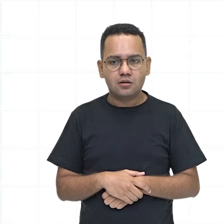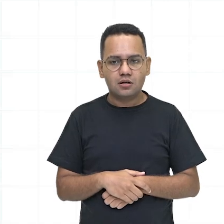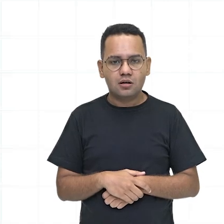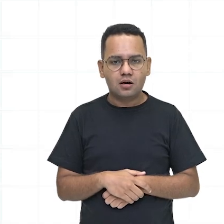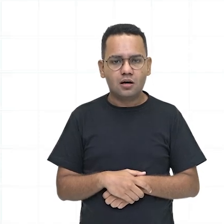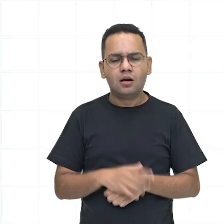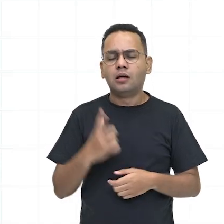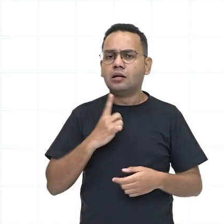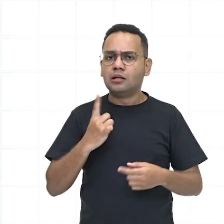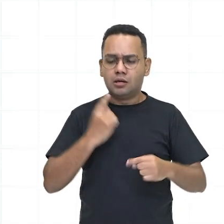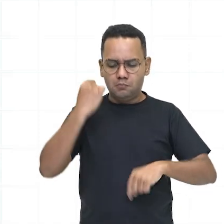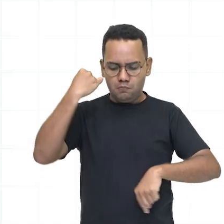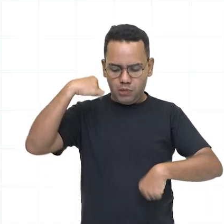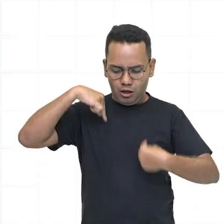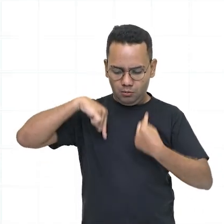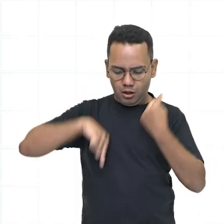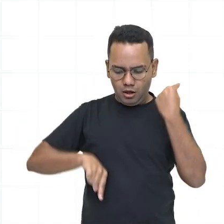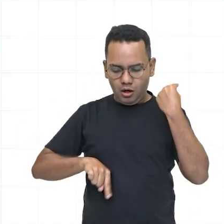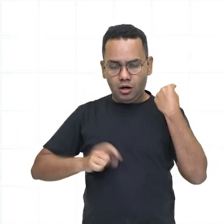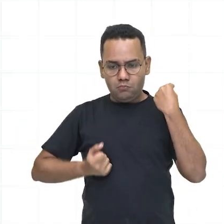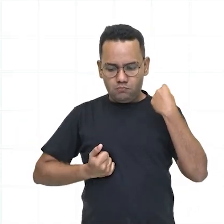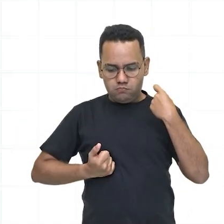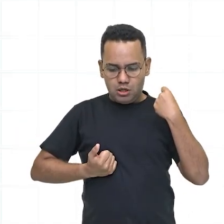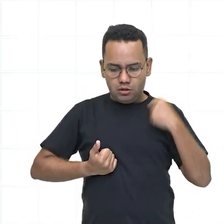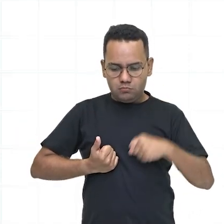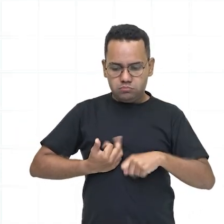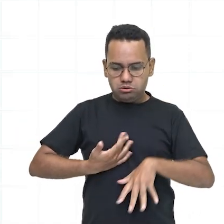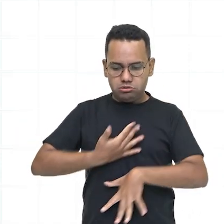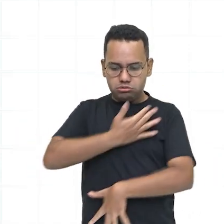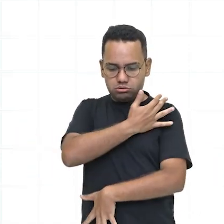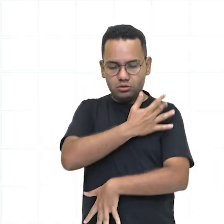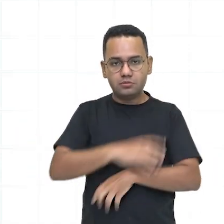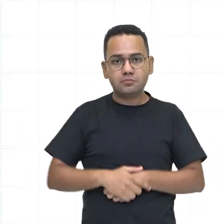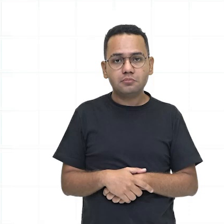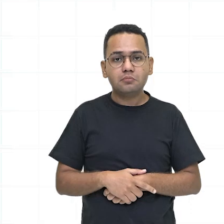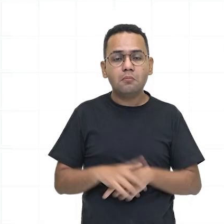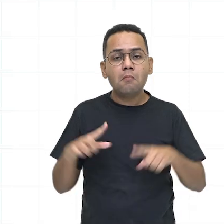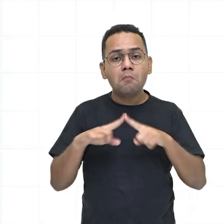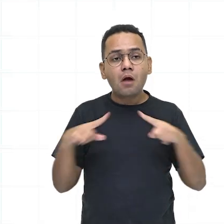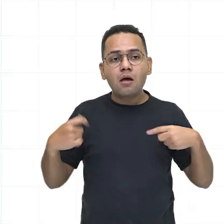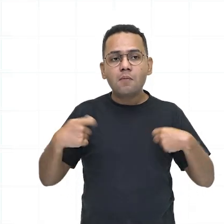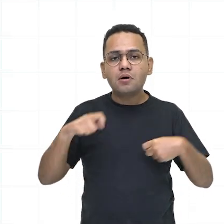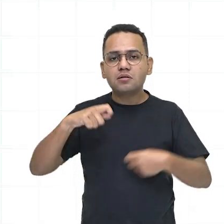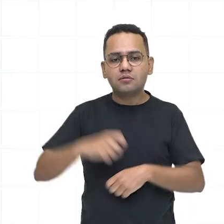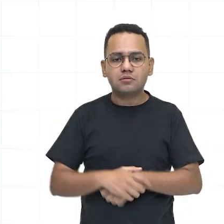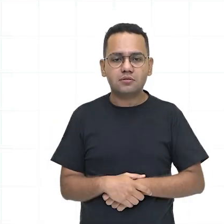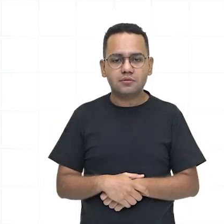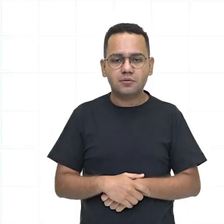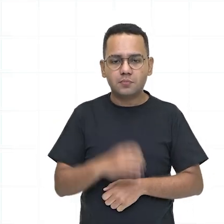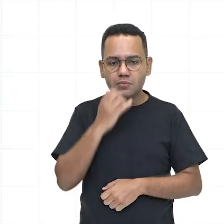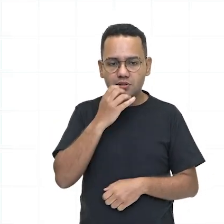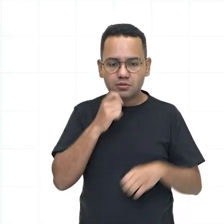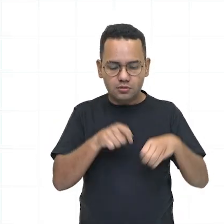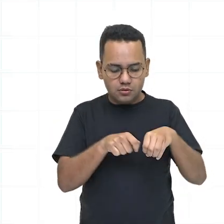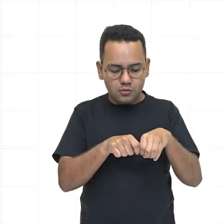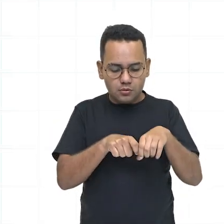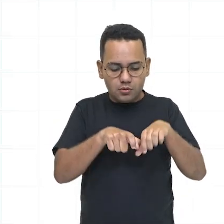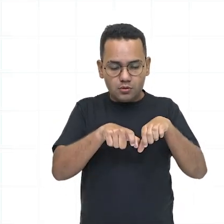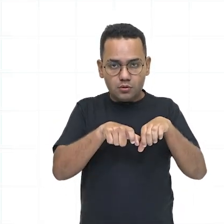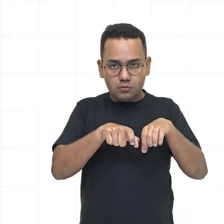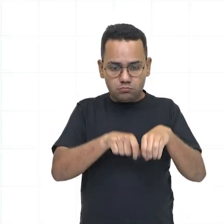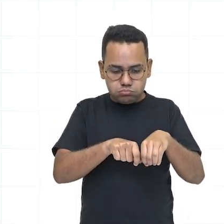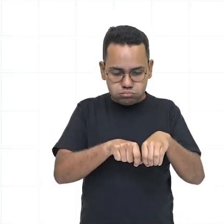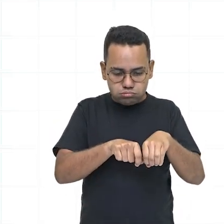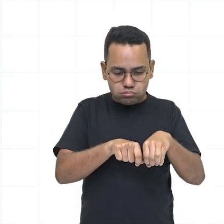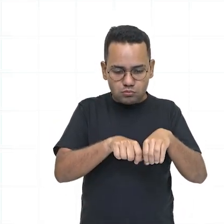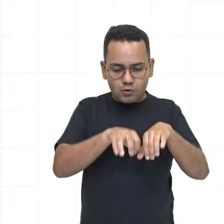sobem, as que descem. E aí, para poder comportar essa quantidade de sangue, elas se expandem e depois contrai de